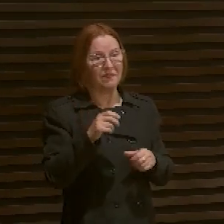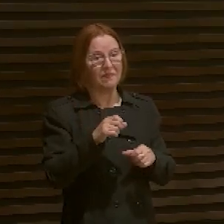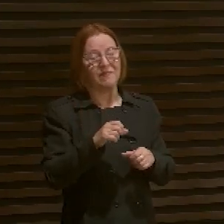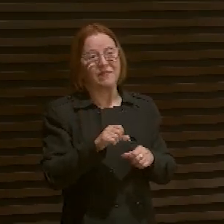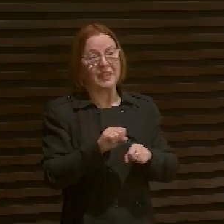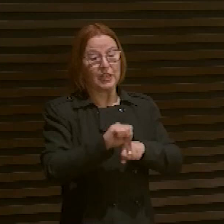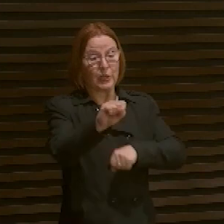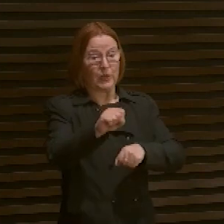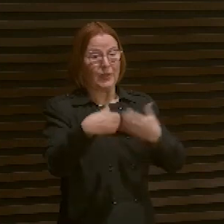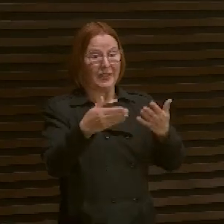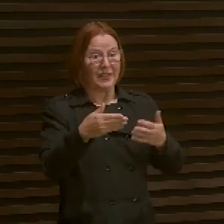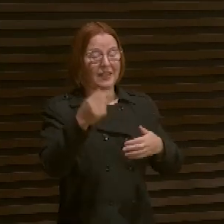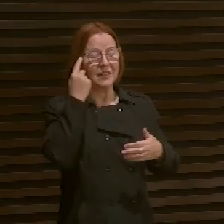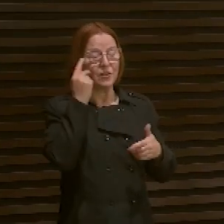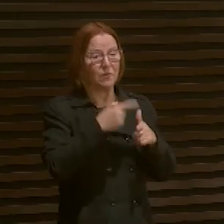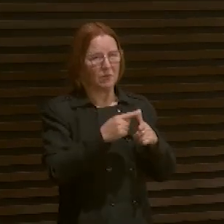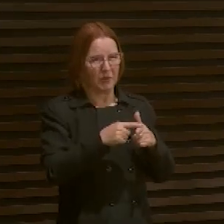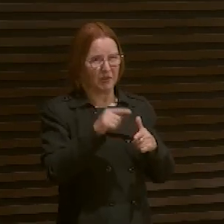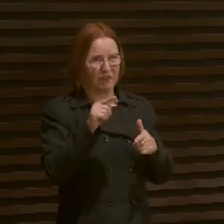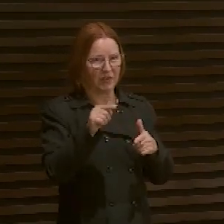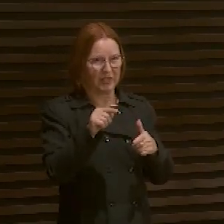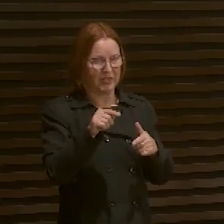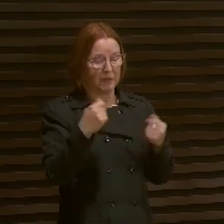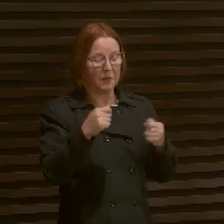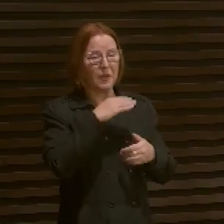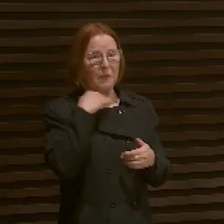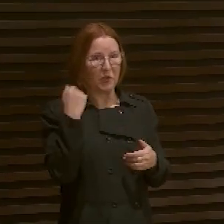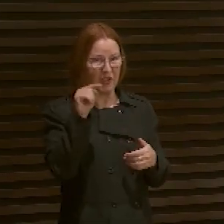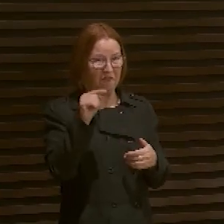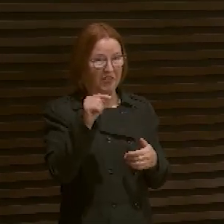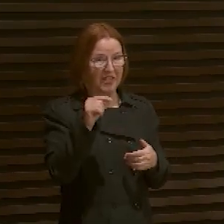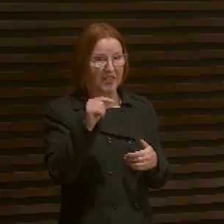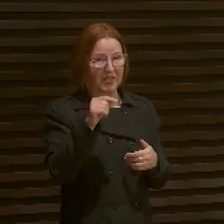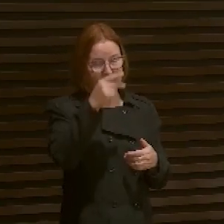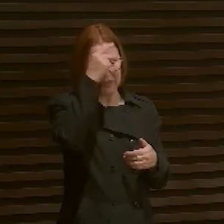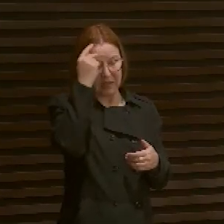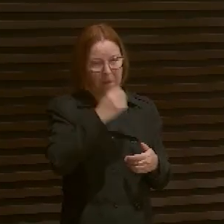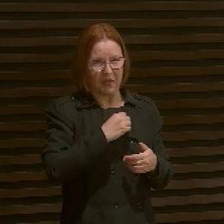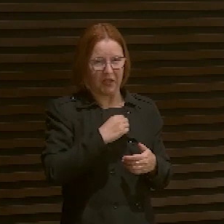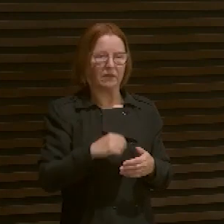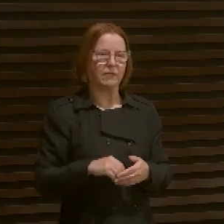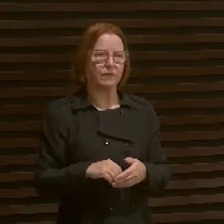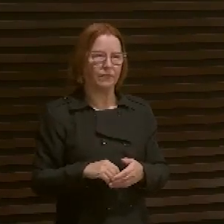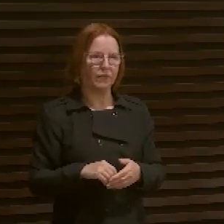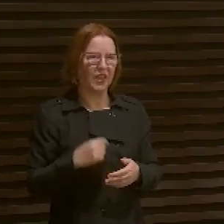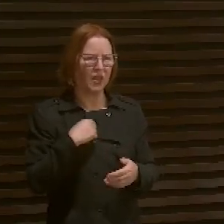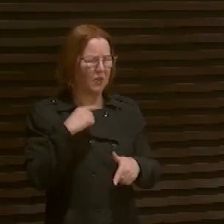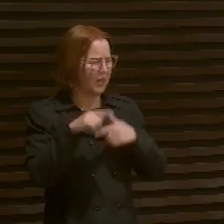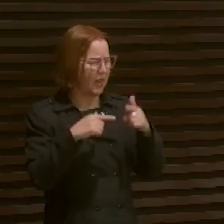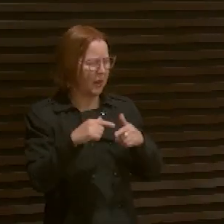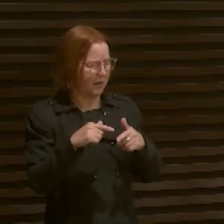Você é um pecador. É isso que eu vim resolver. E ele fala assim, não trabalhem pelo pão